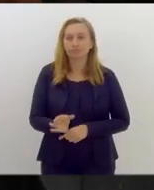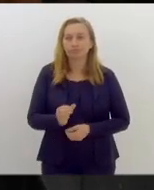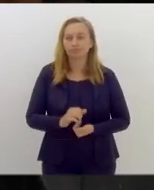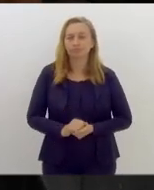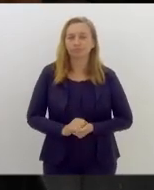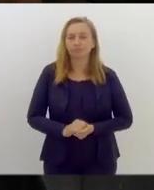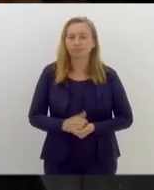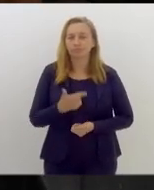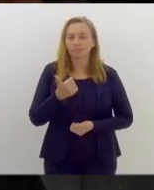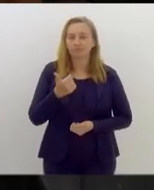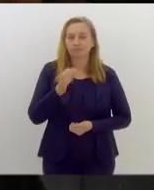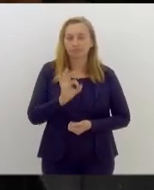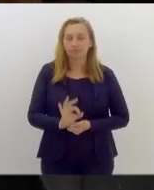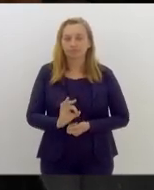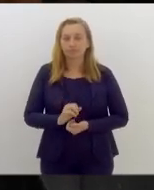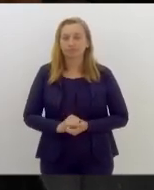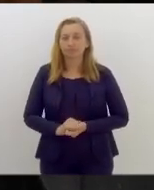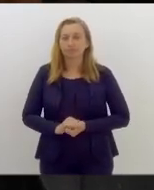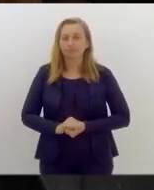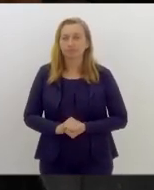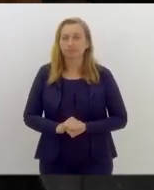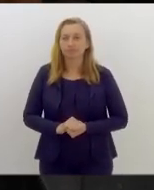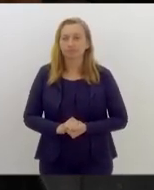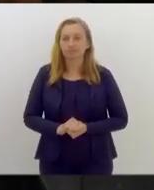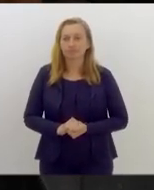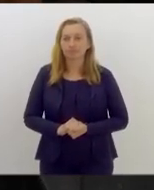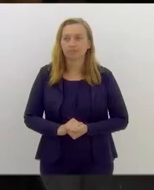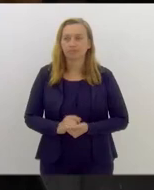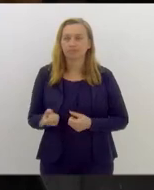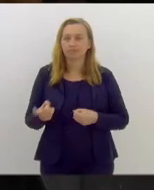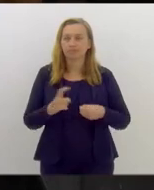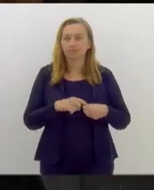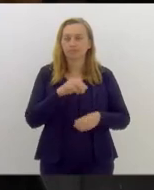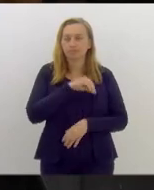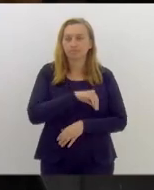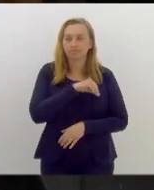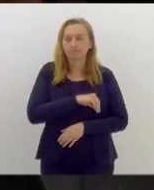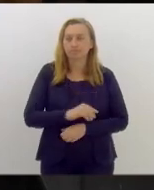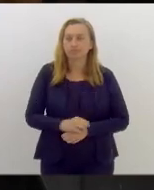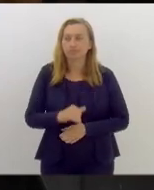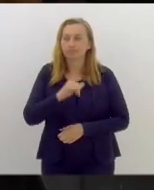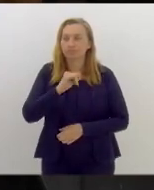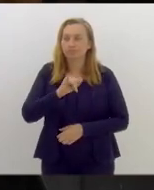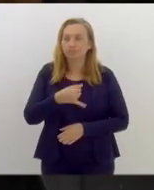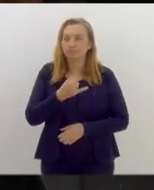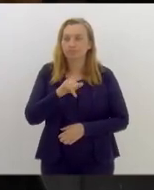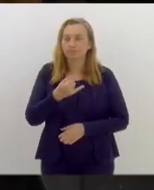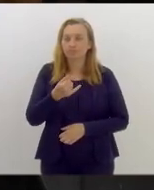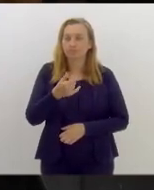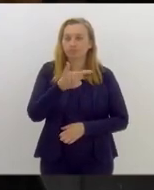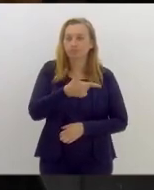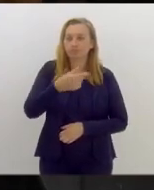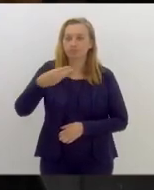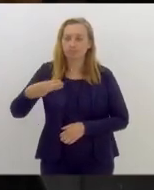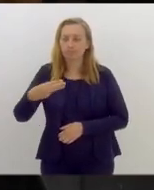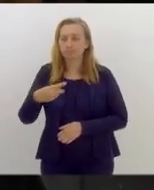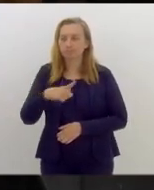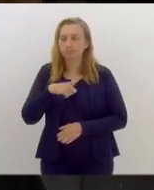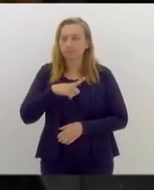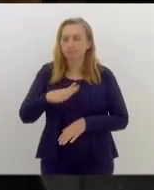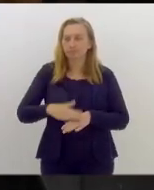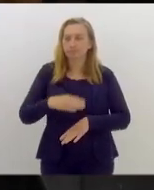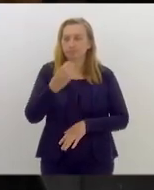16%, 12% de reposição salarial, e em janeiro de 2023 haverá